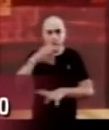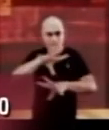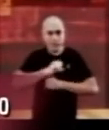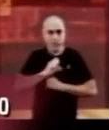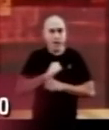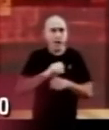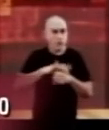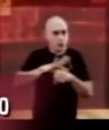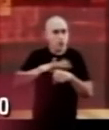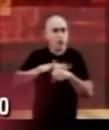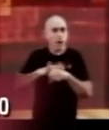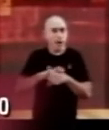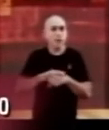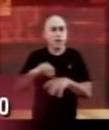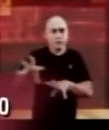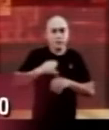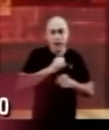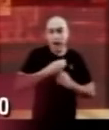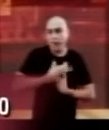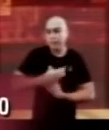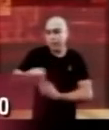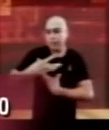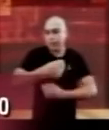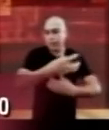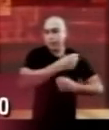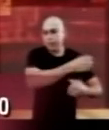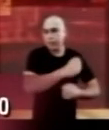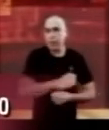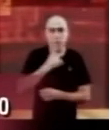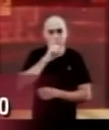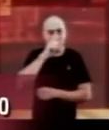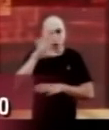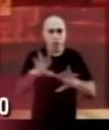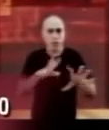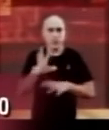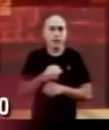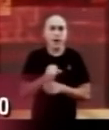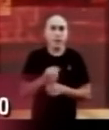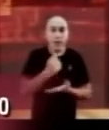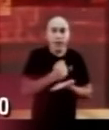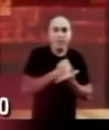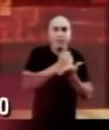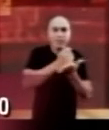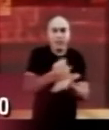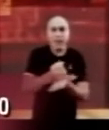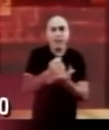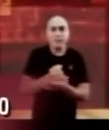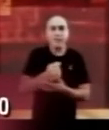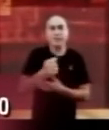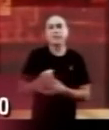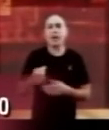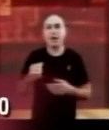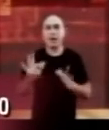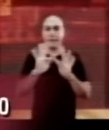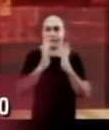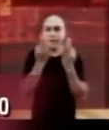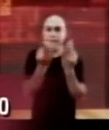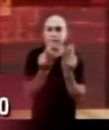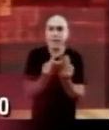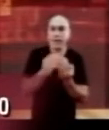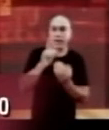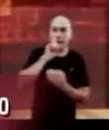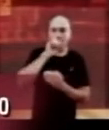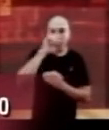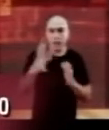risco aí de uma contaminação, de uma infecção, e que possamos até levar para algum ente querido, ou mesmo manter